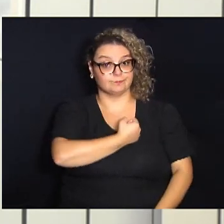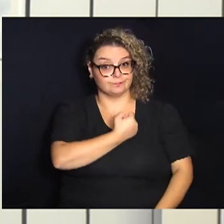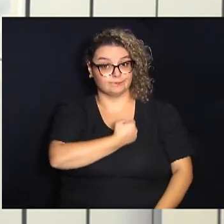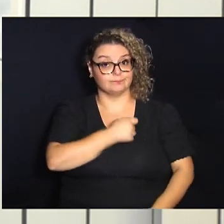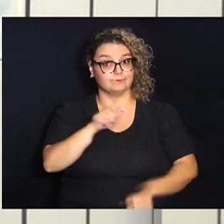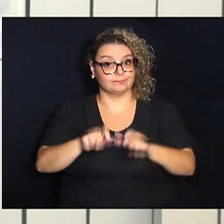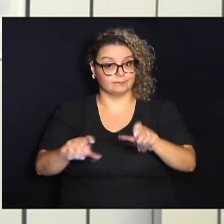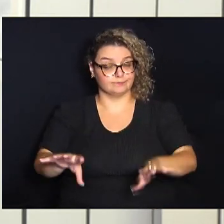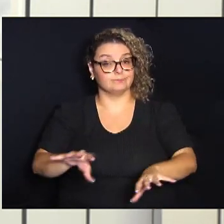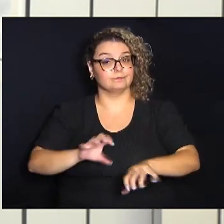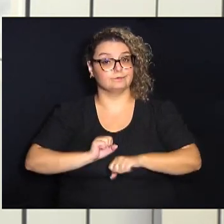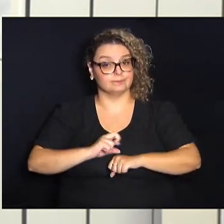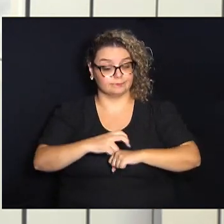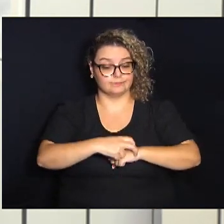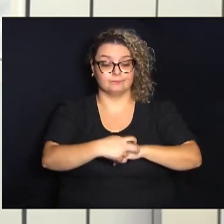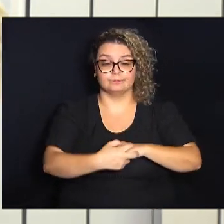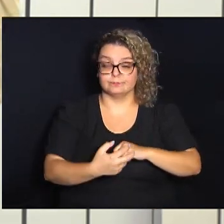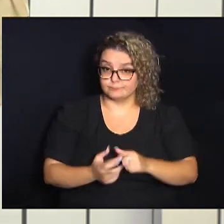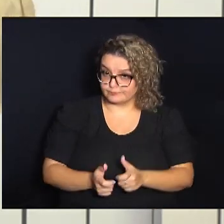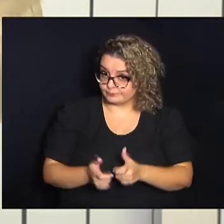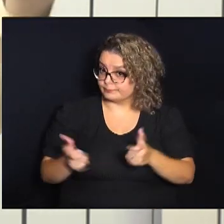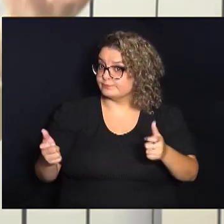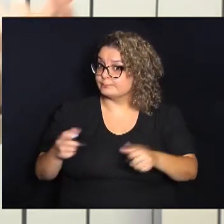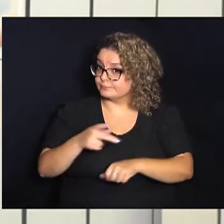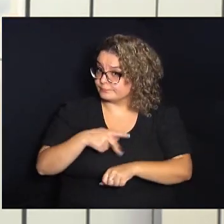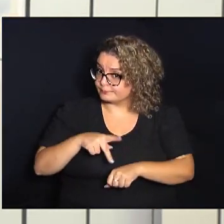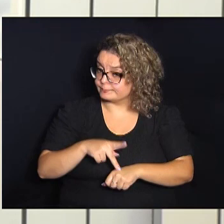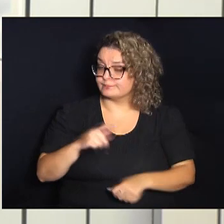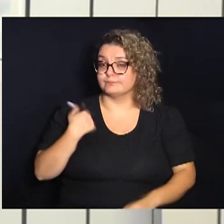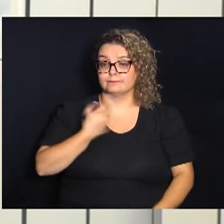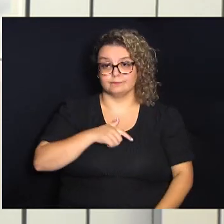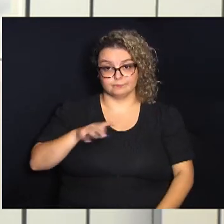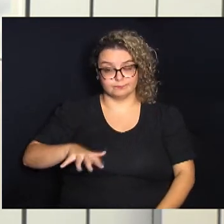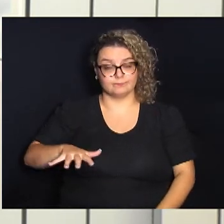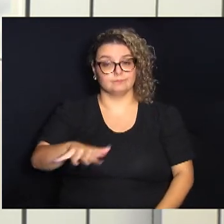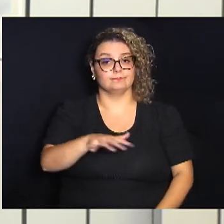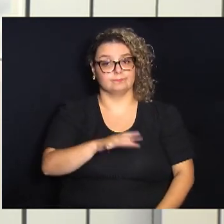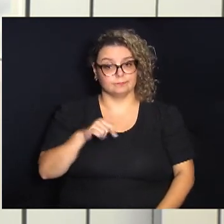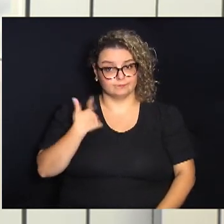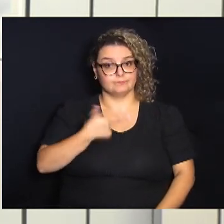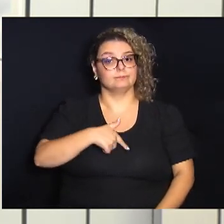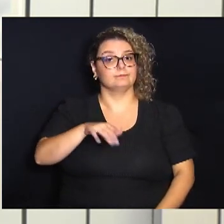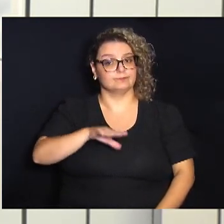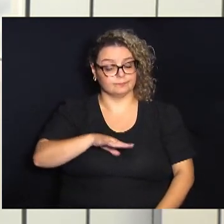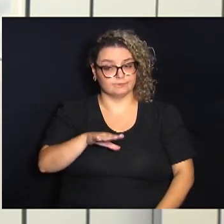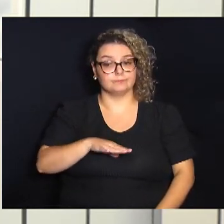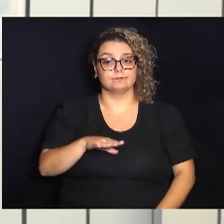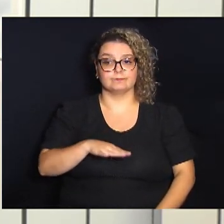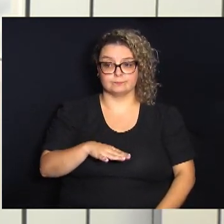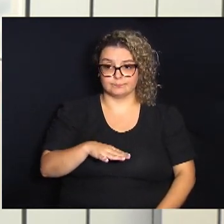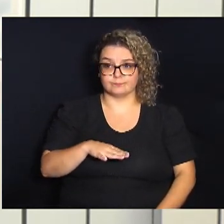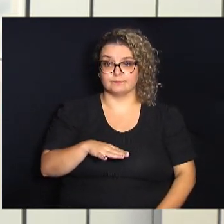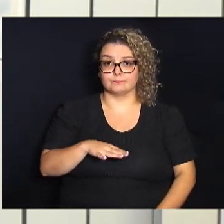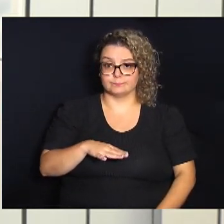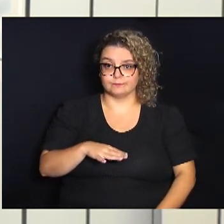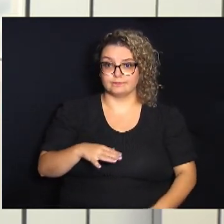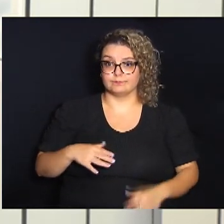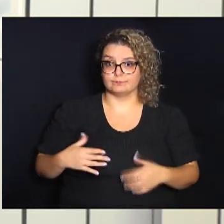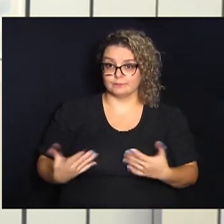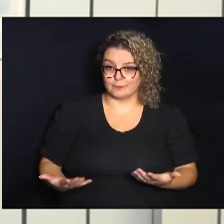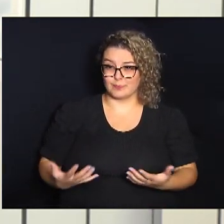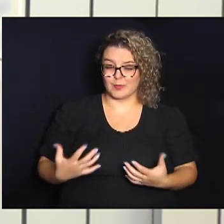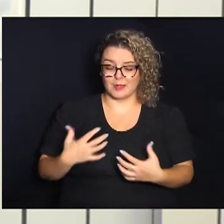dengue tem aumentado no país, na nossa região, no nosso município. O mal-estar forte é